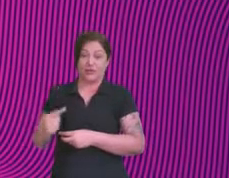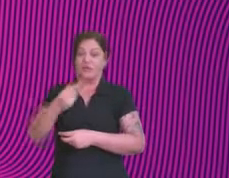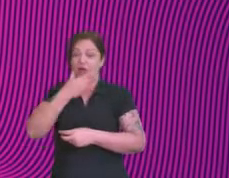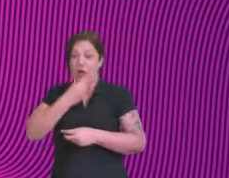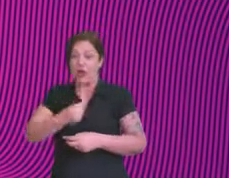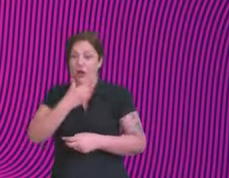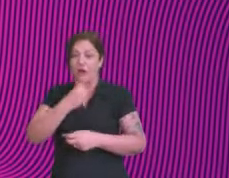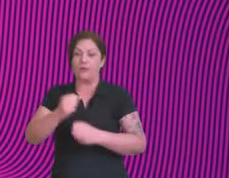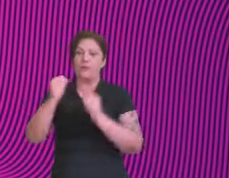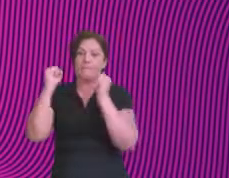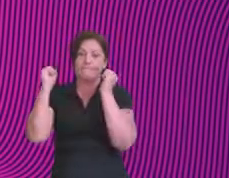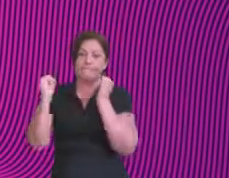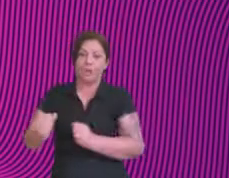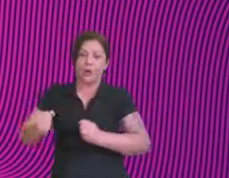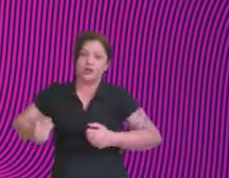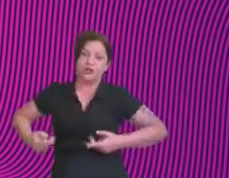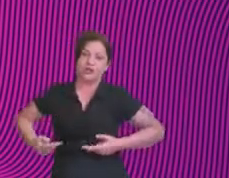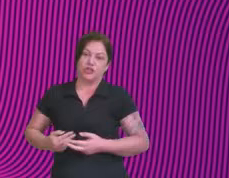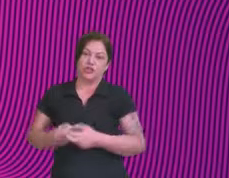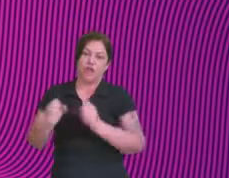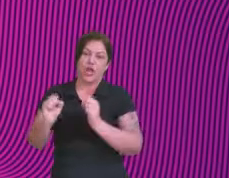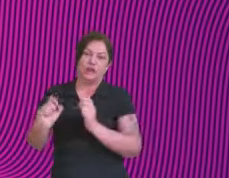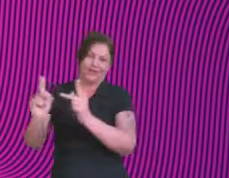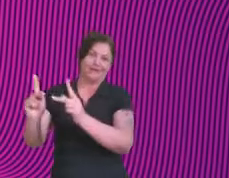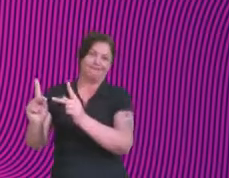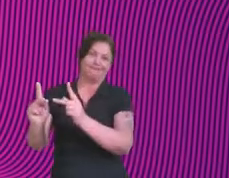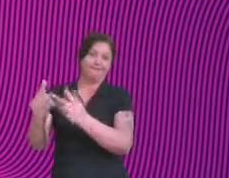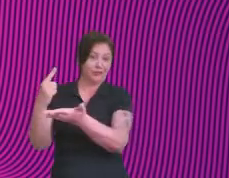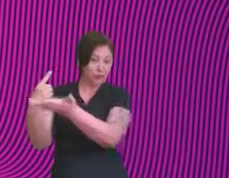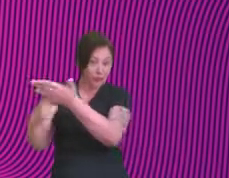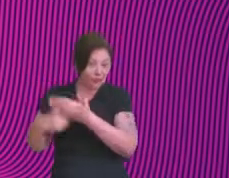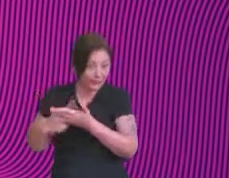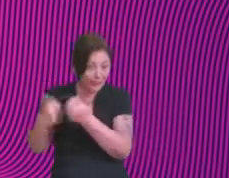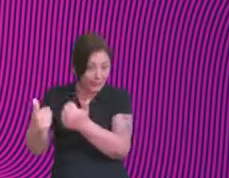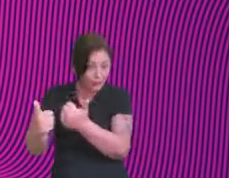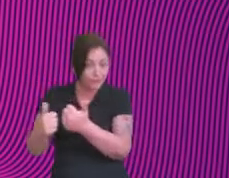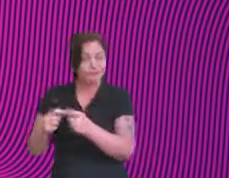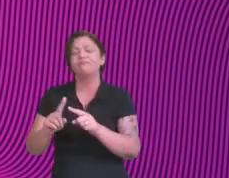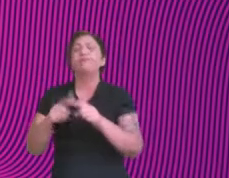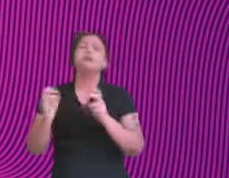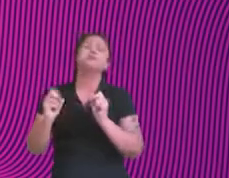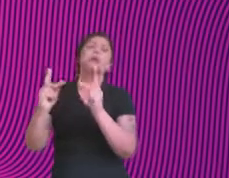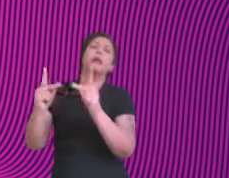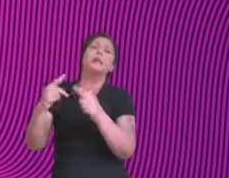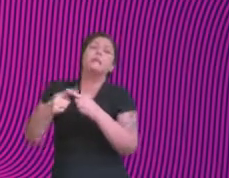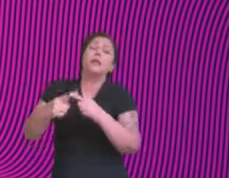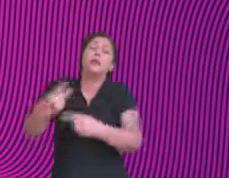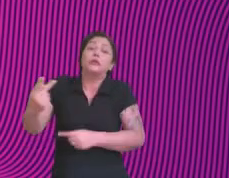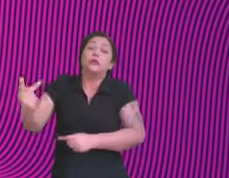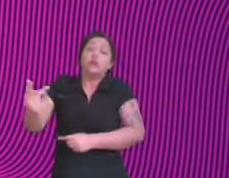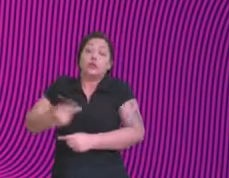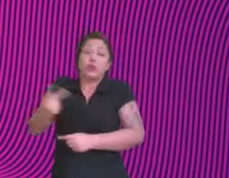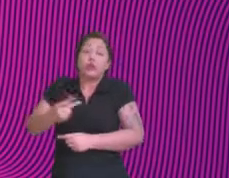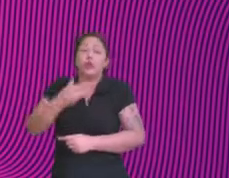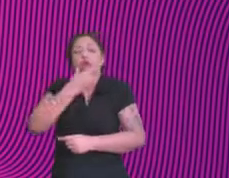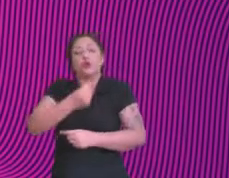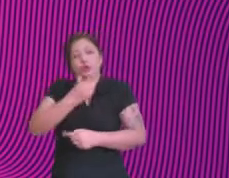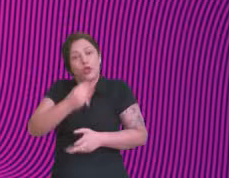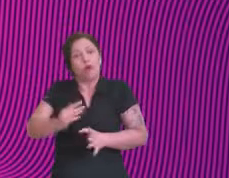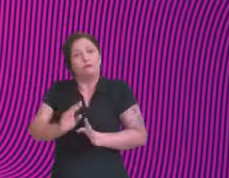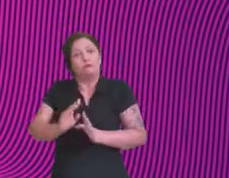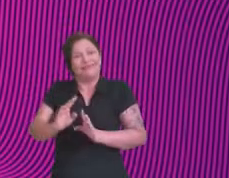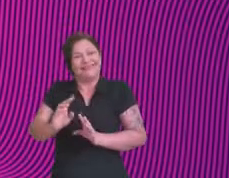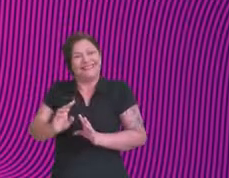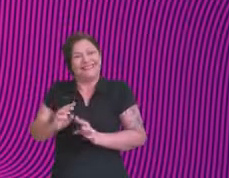muito bem coordenada, o CTI é diferente, os instrumentos que a gente usa em cirurgia são muito melhores, mas... Assim, eu acho que na